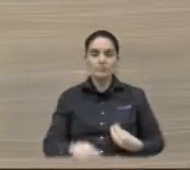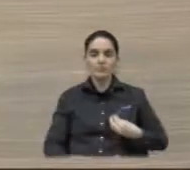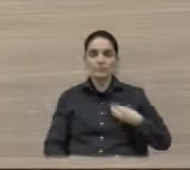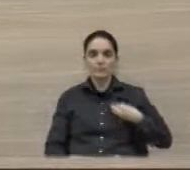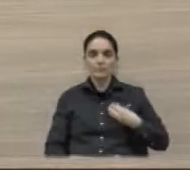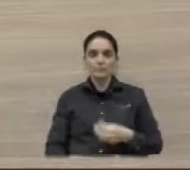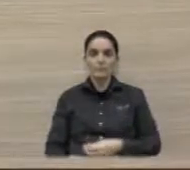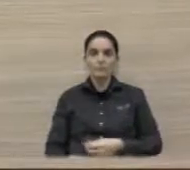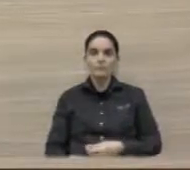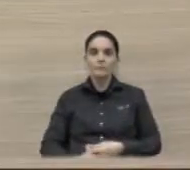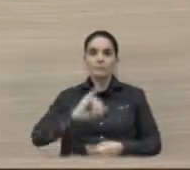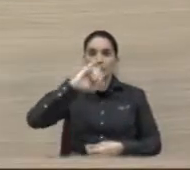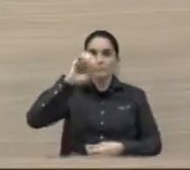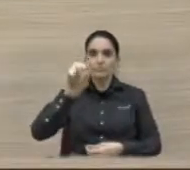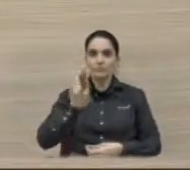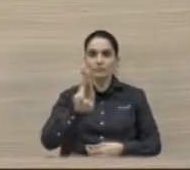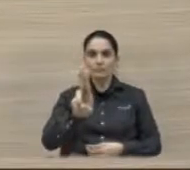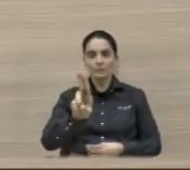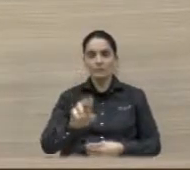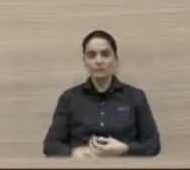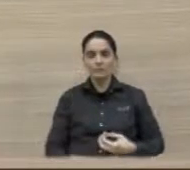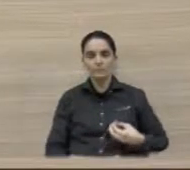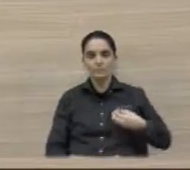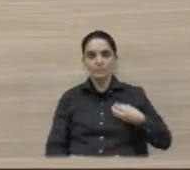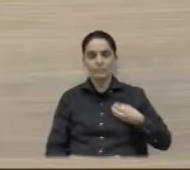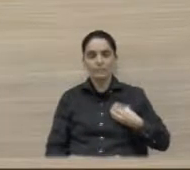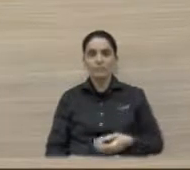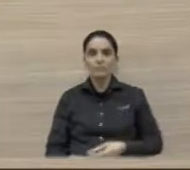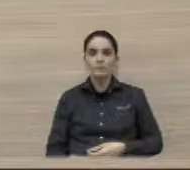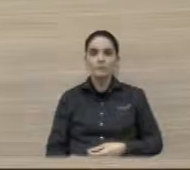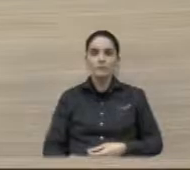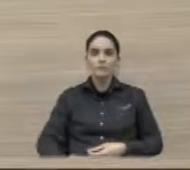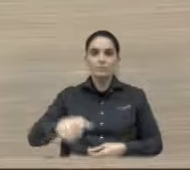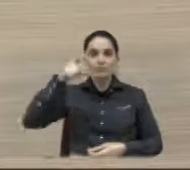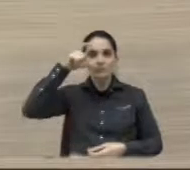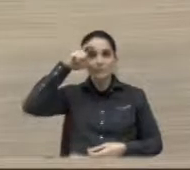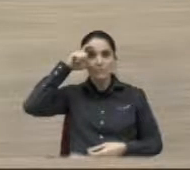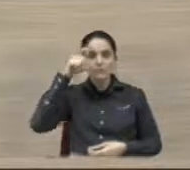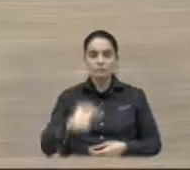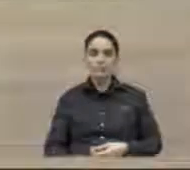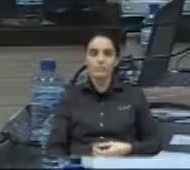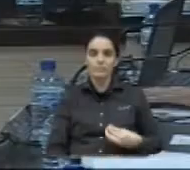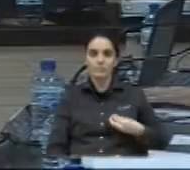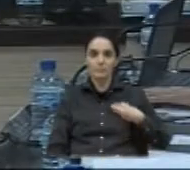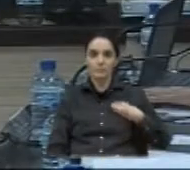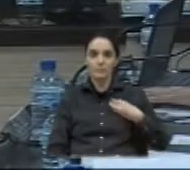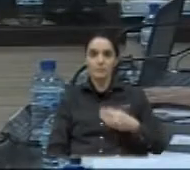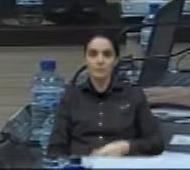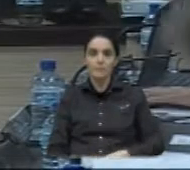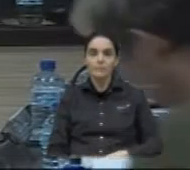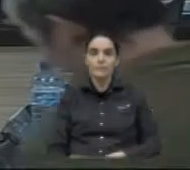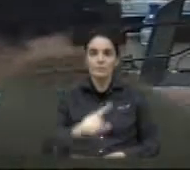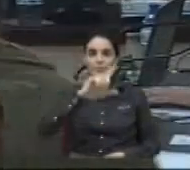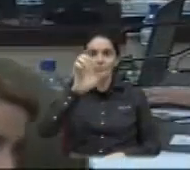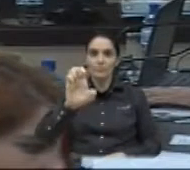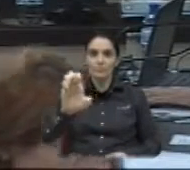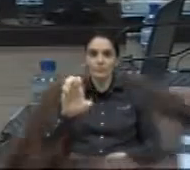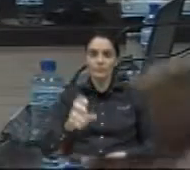Presente. José Eduardo Monteiro Júnior. Presente, excelência. José Farid Zaini. Presente. Zé